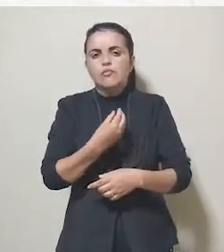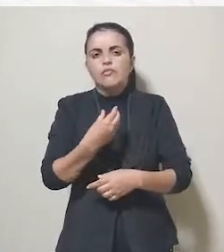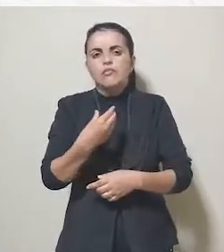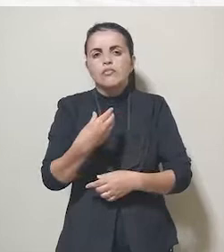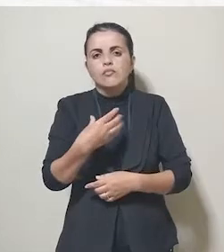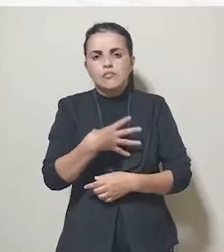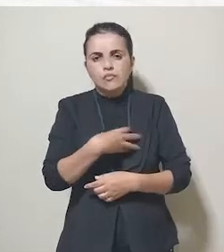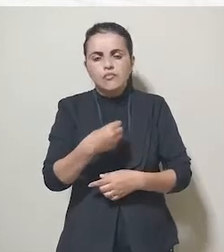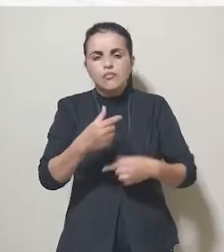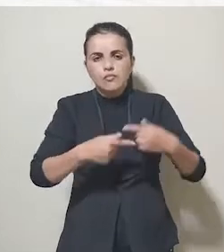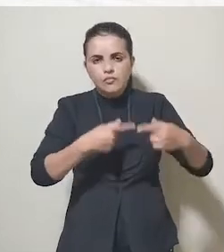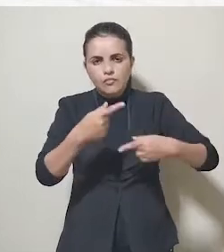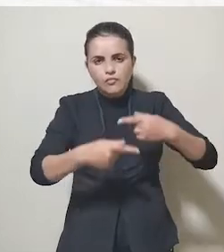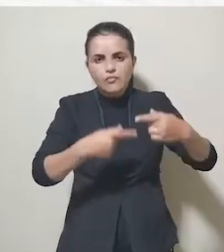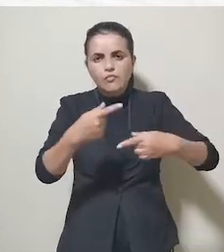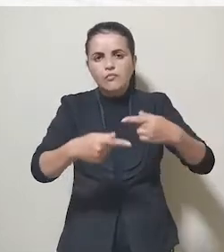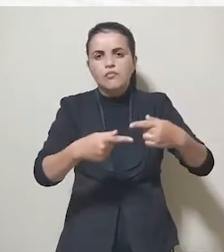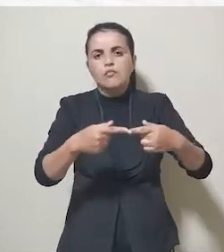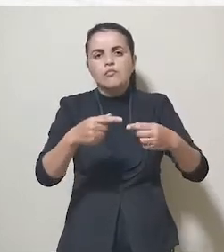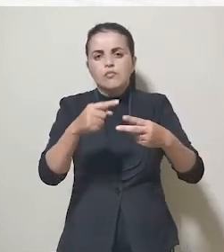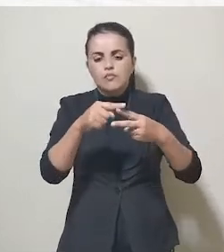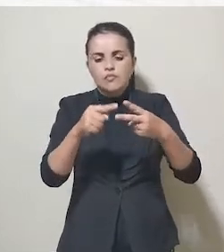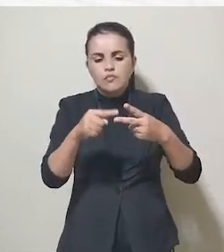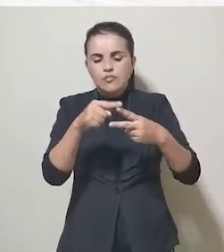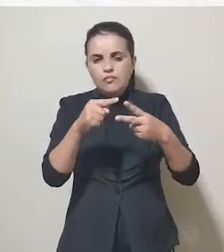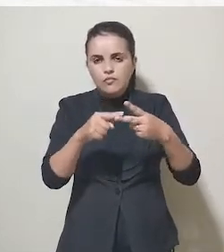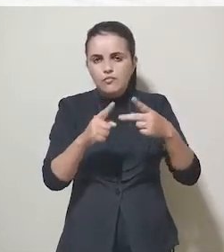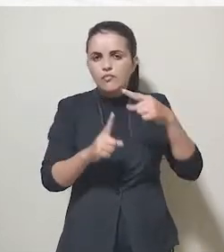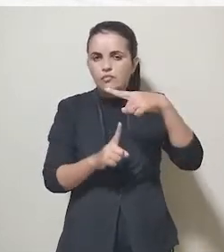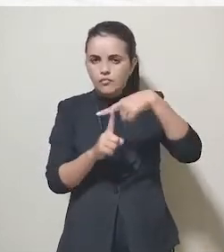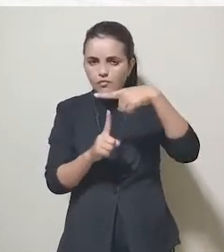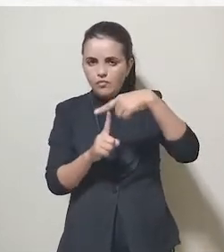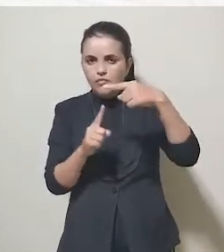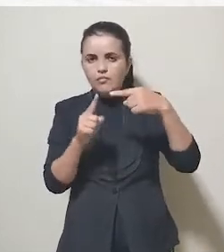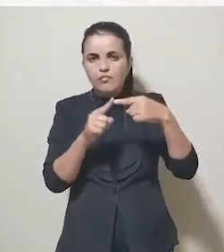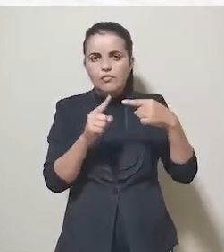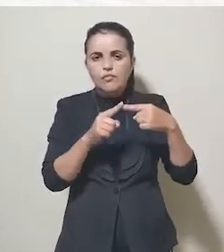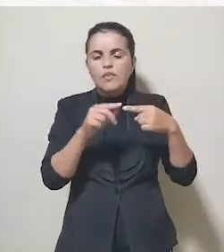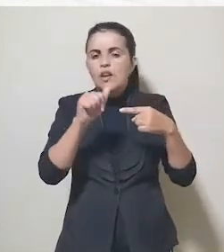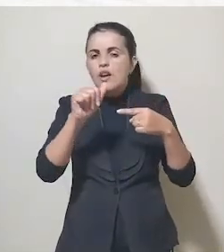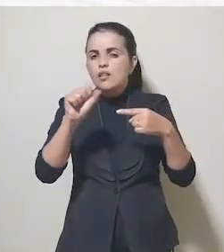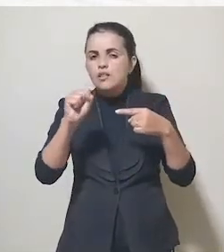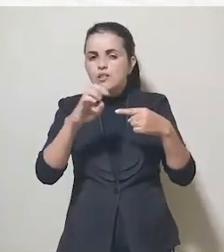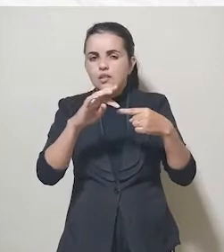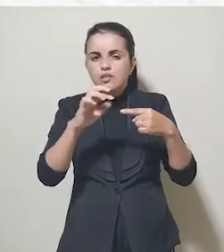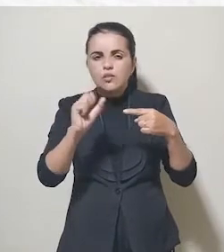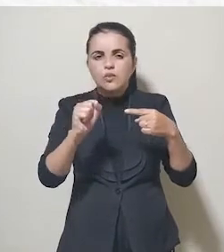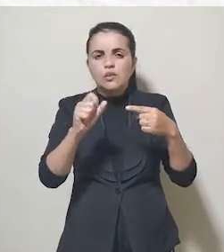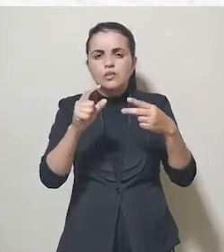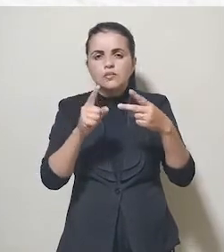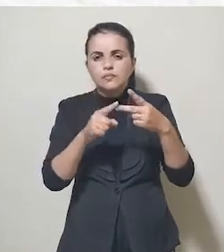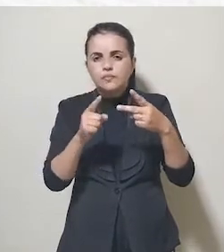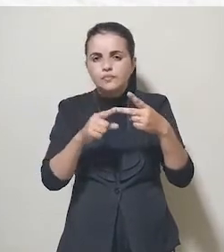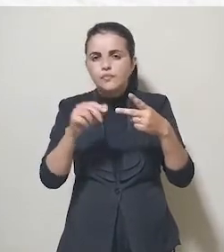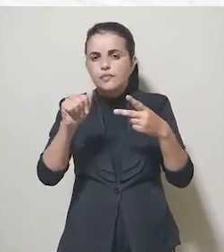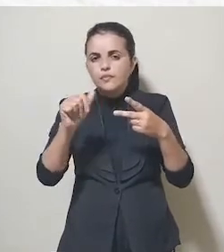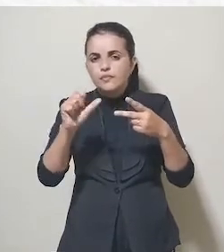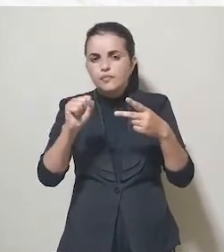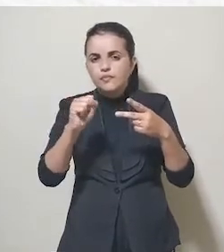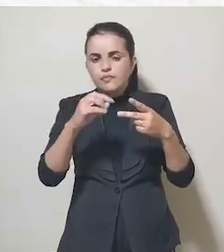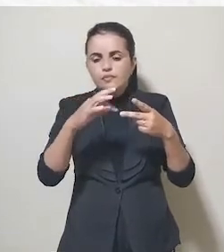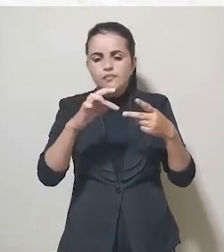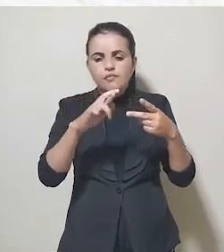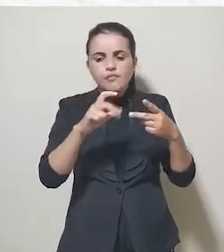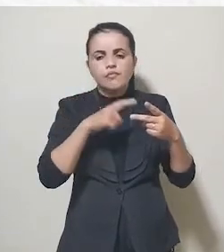reprodução humana ela é sexuada. Então nós temos dois tipos de reprodução: reprodução sexuada ou assexuada. Nos seres humanos,